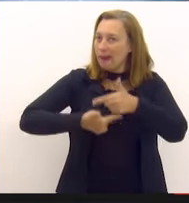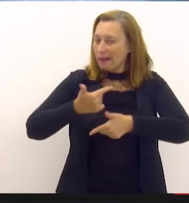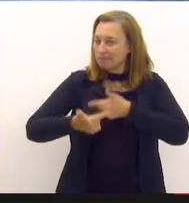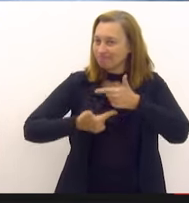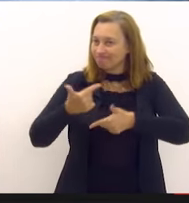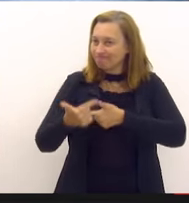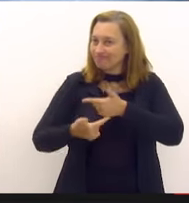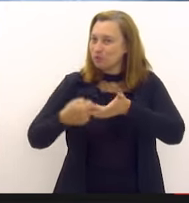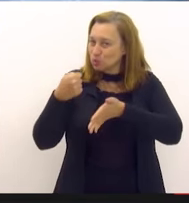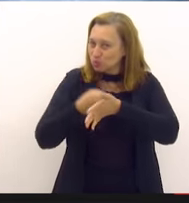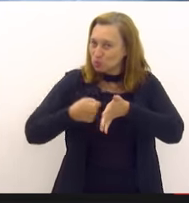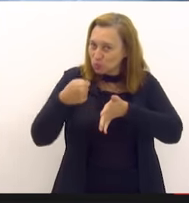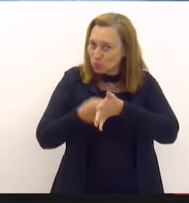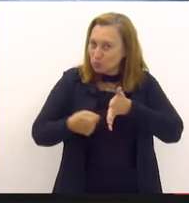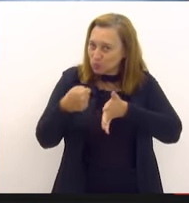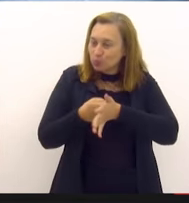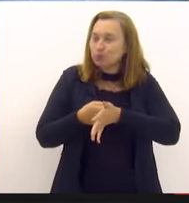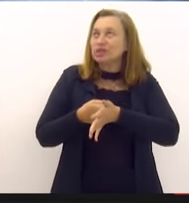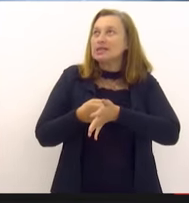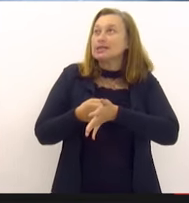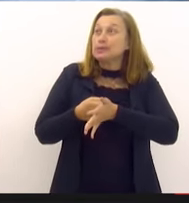tem